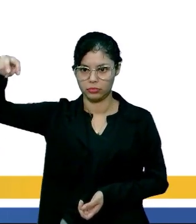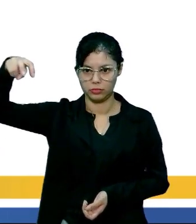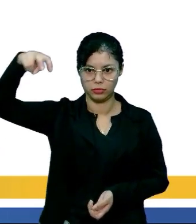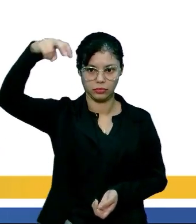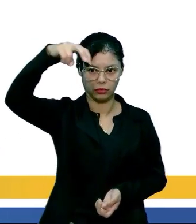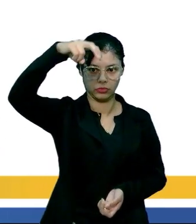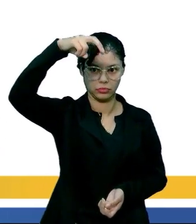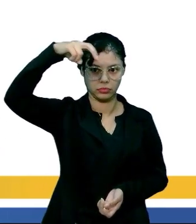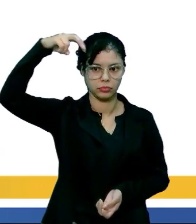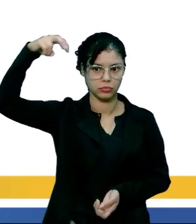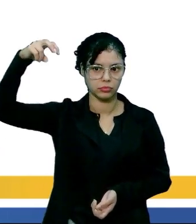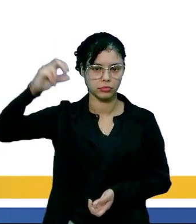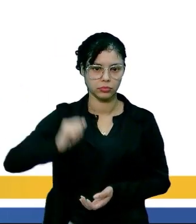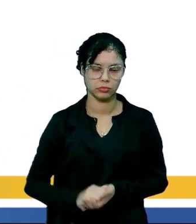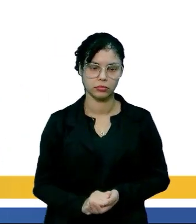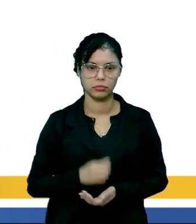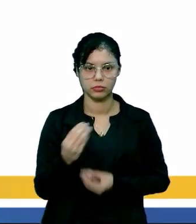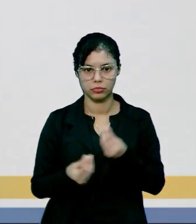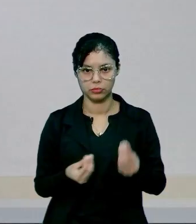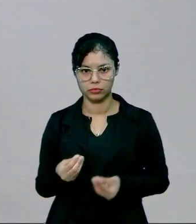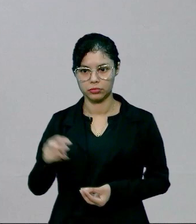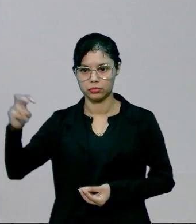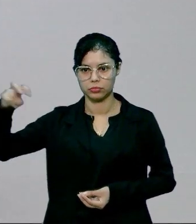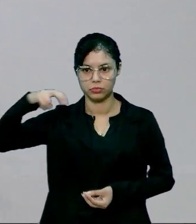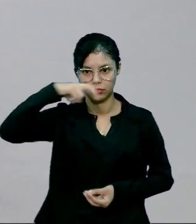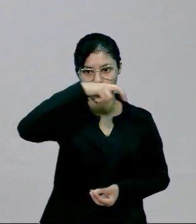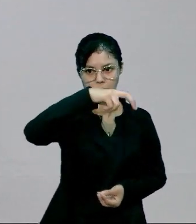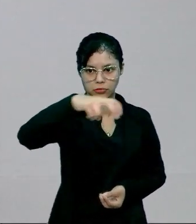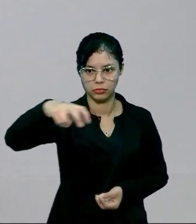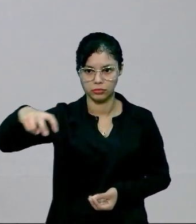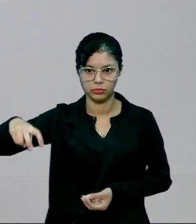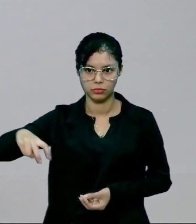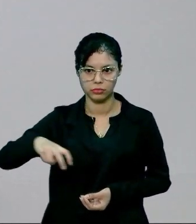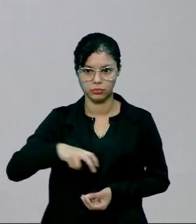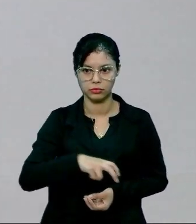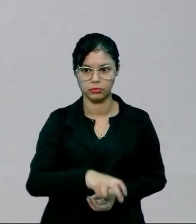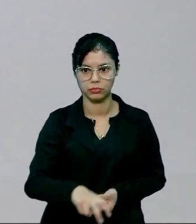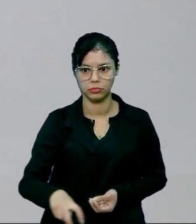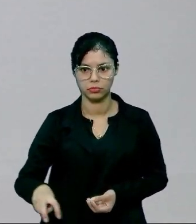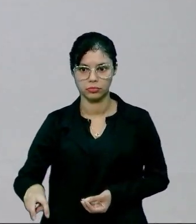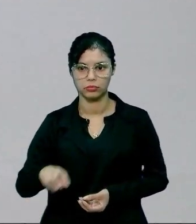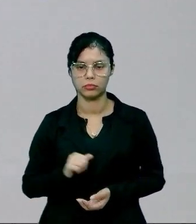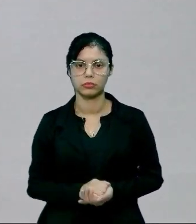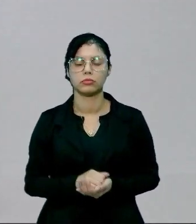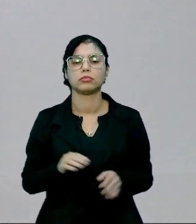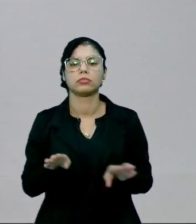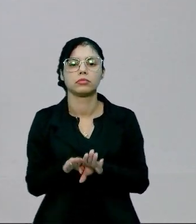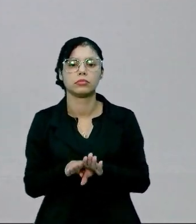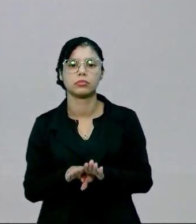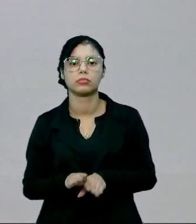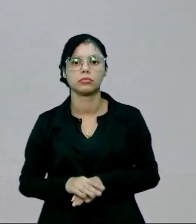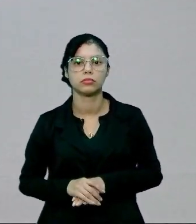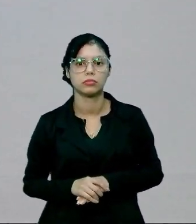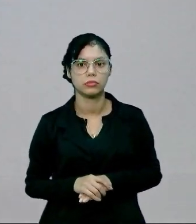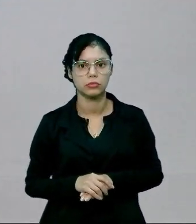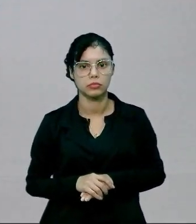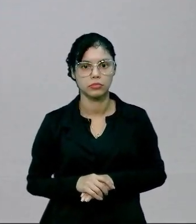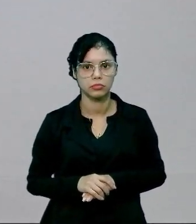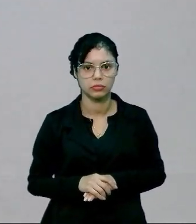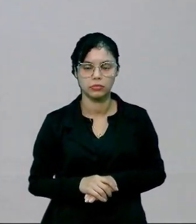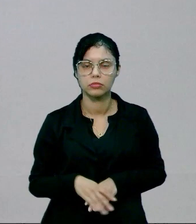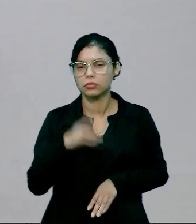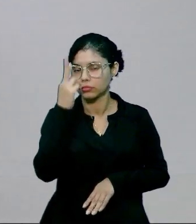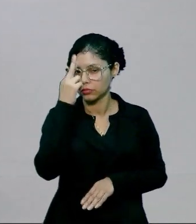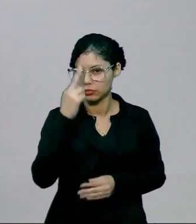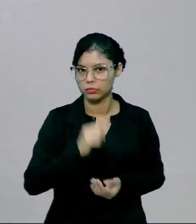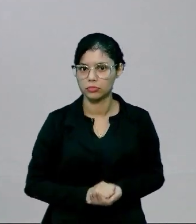pode subir tanto como descer. Como ele mostra, do ponto a gente vai subir na escada,